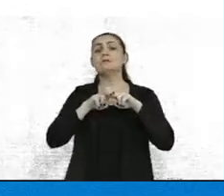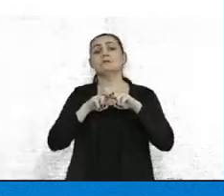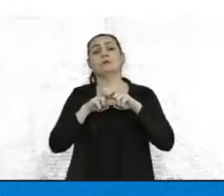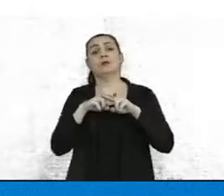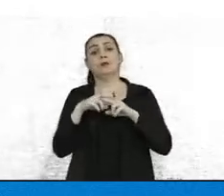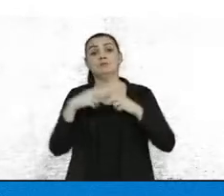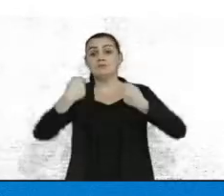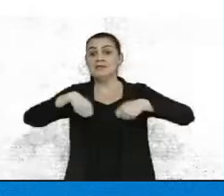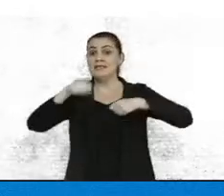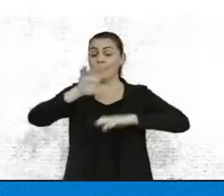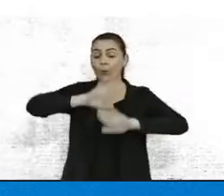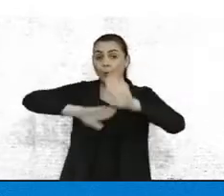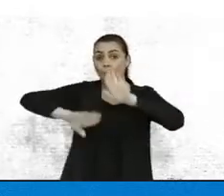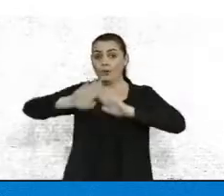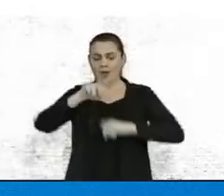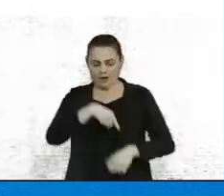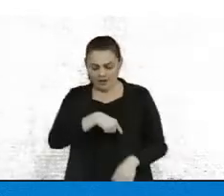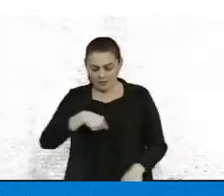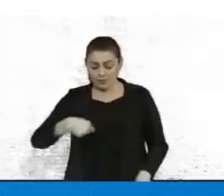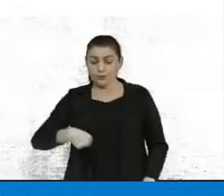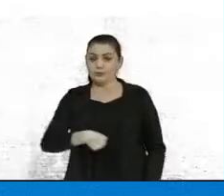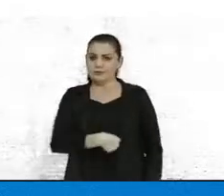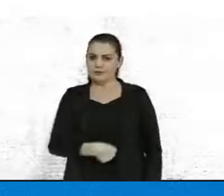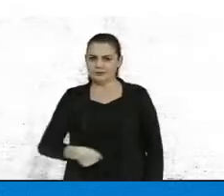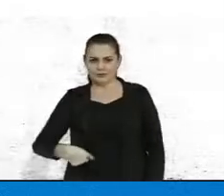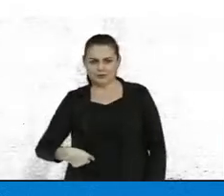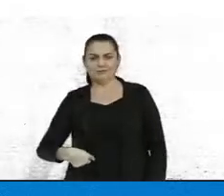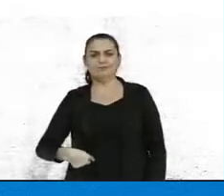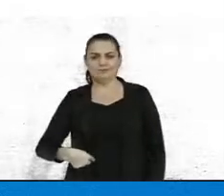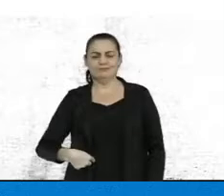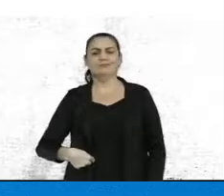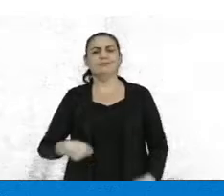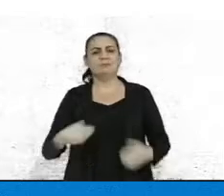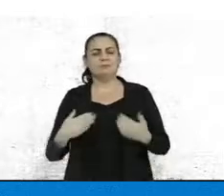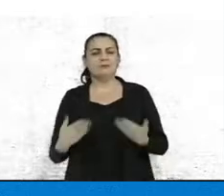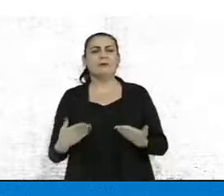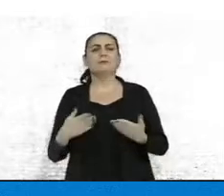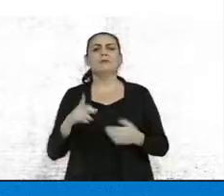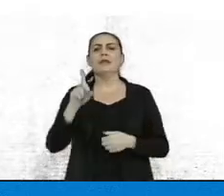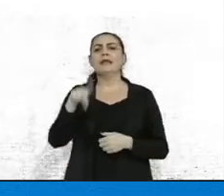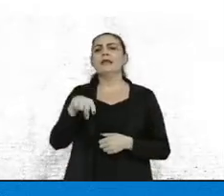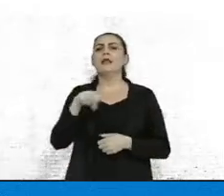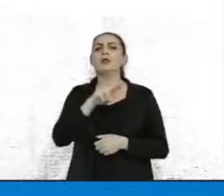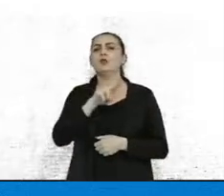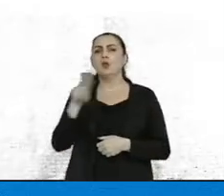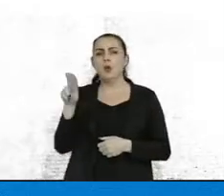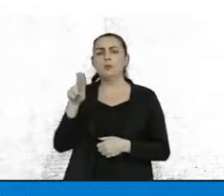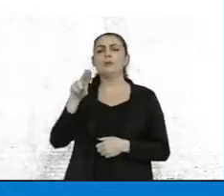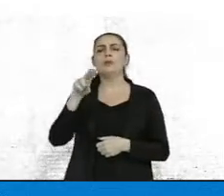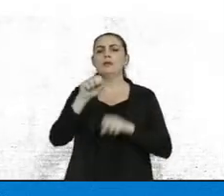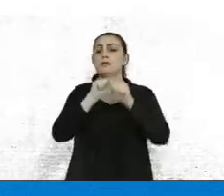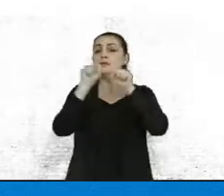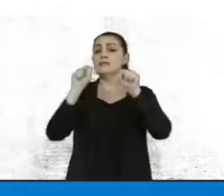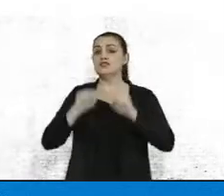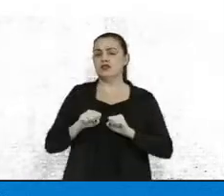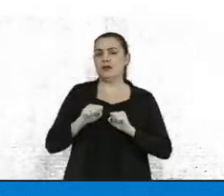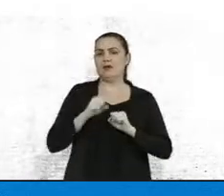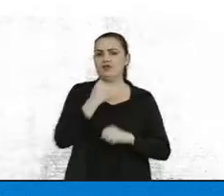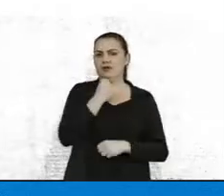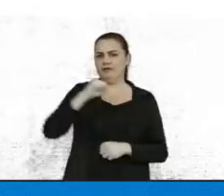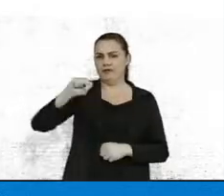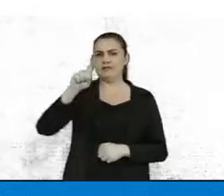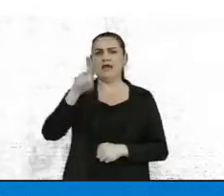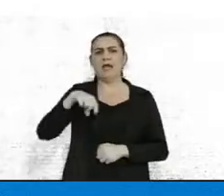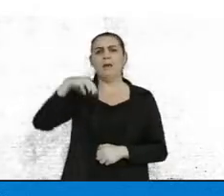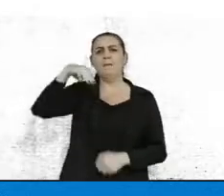na forma do sistema imune que chama-se MALT, tá? Então, 70% do sistema imune, da nossa